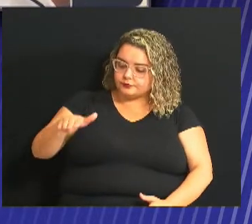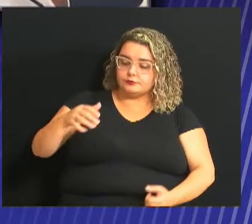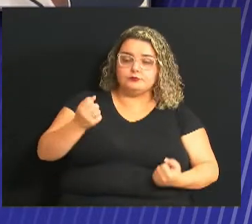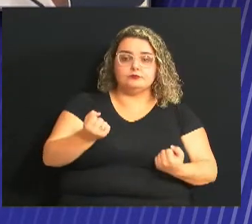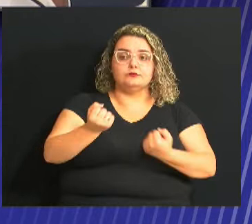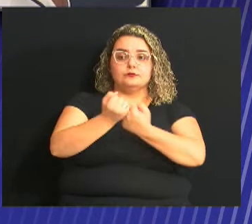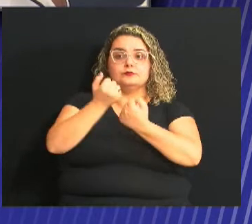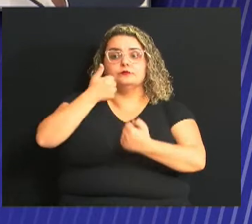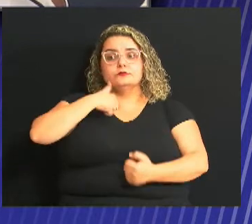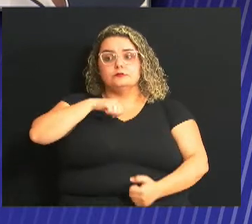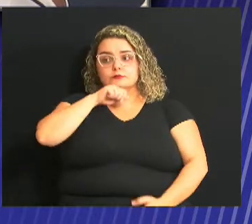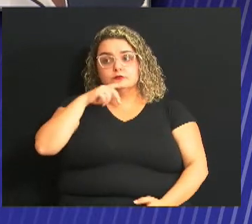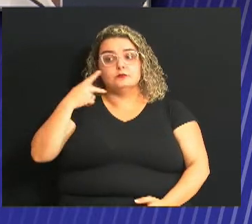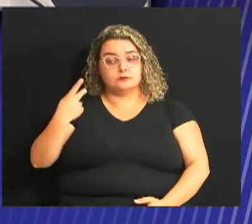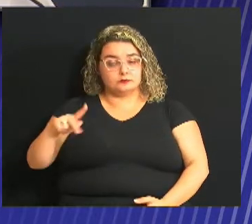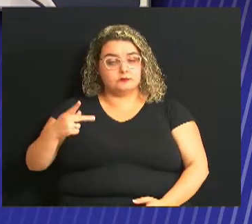mãe, ela dava muita